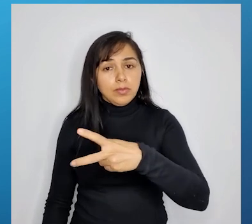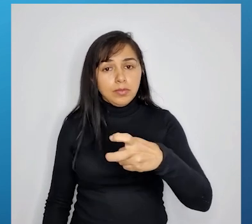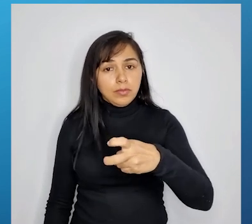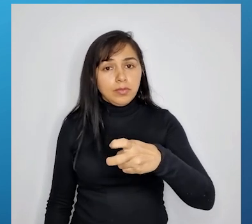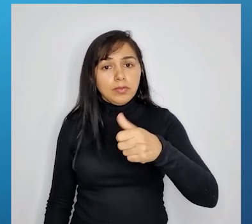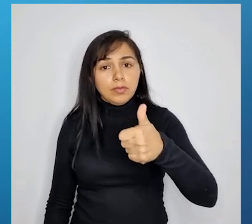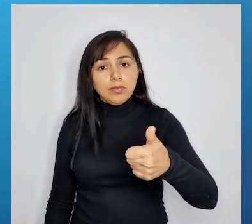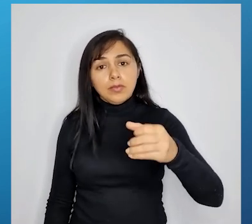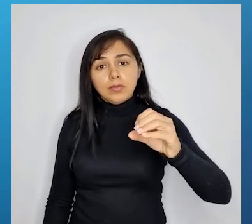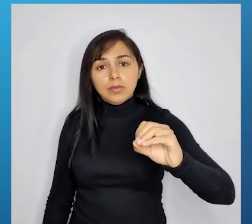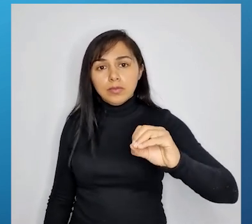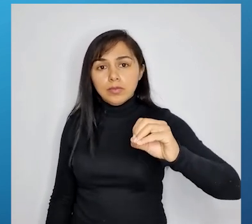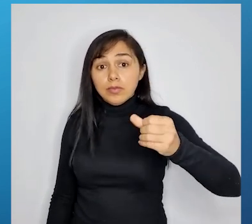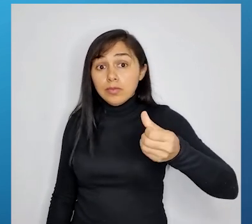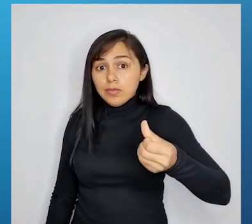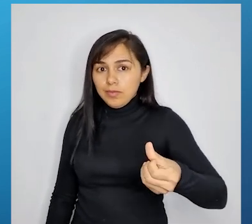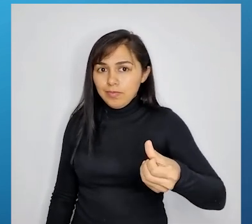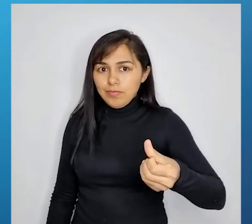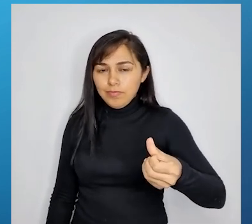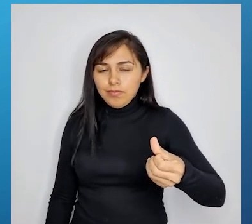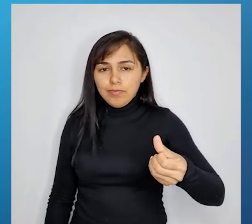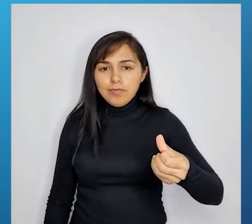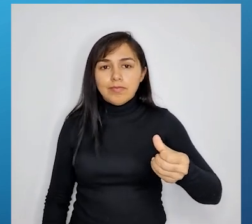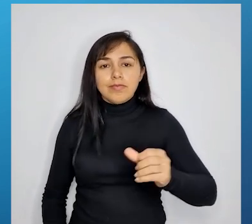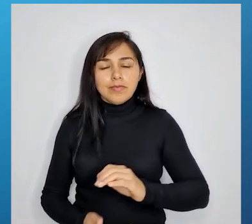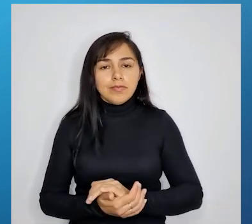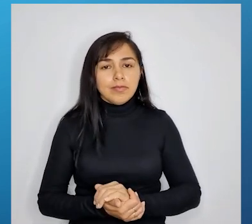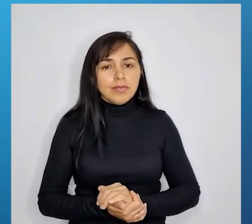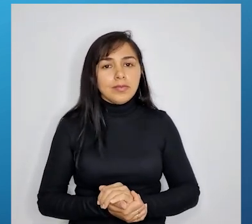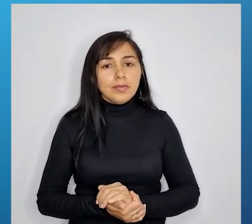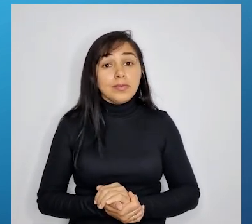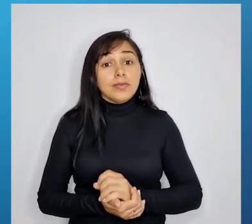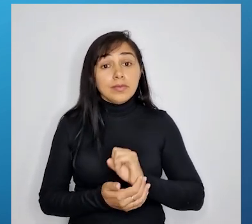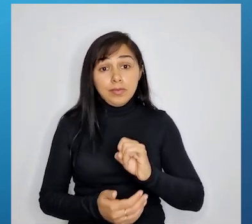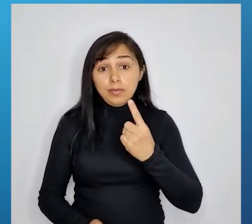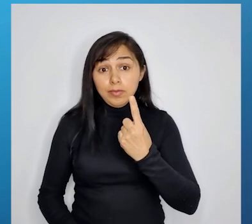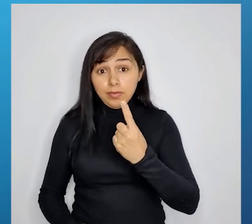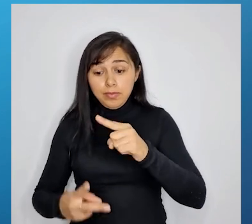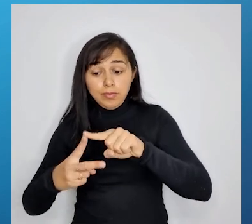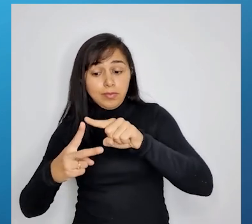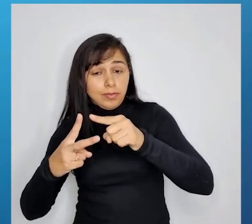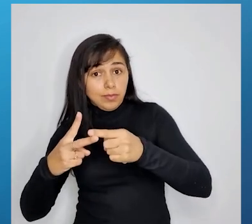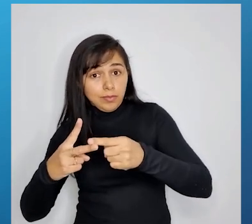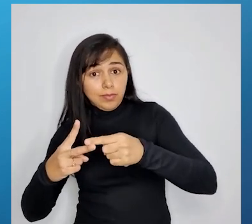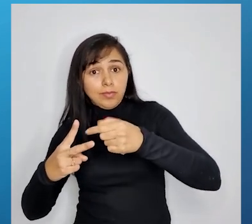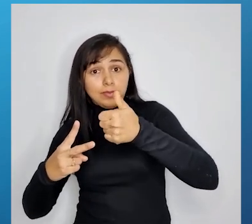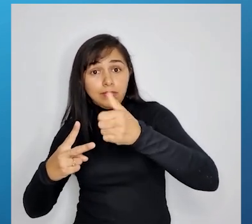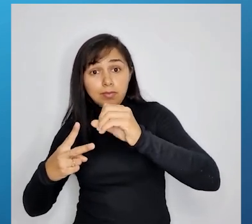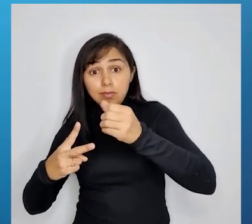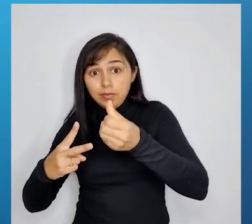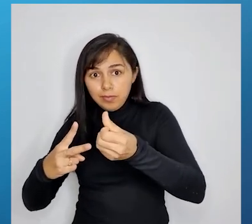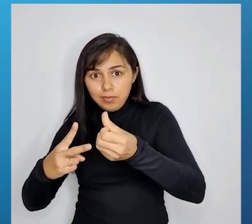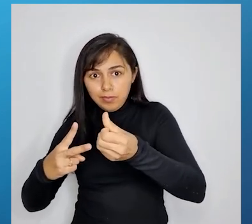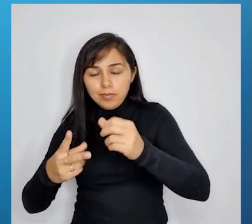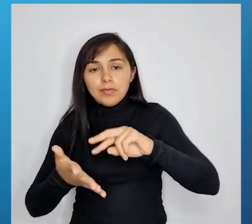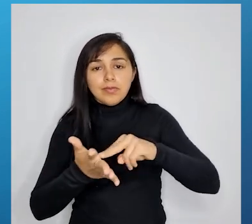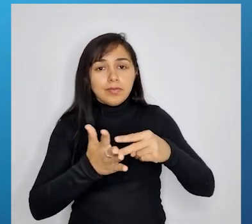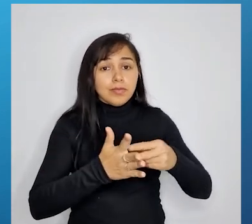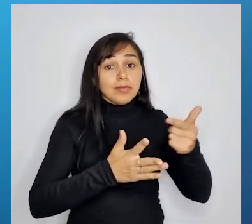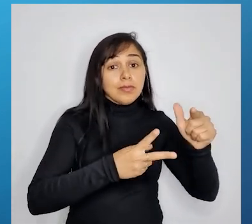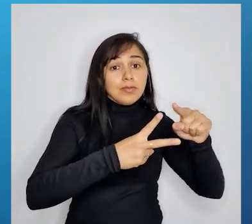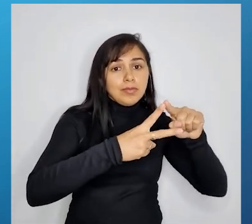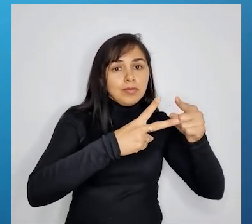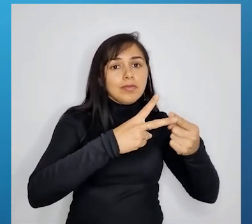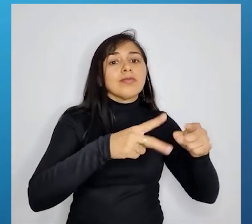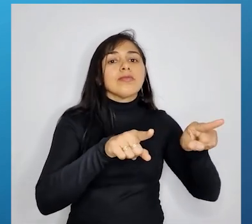106 graus. E aí, se a gente descobriu um, descobriu o outro, porque eles são iguais. Então, na nossa